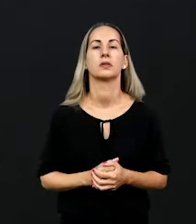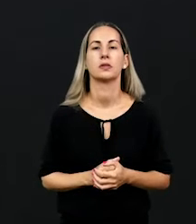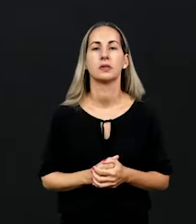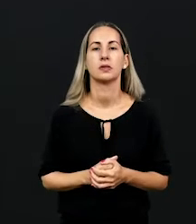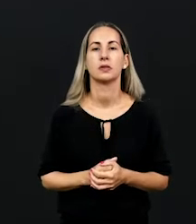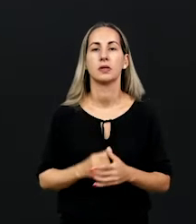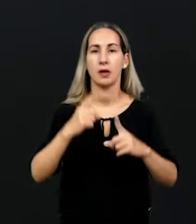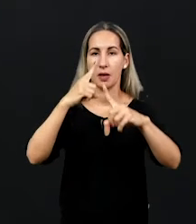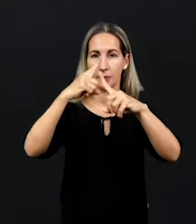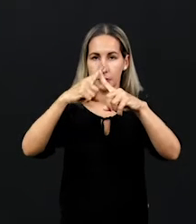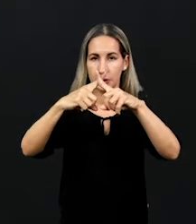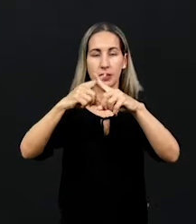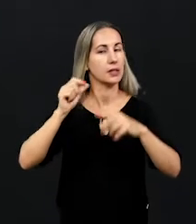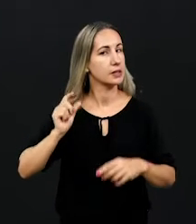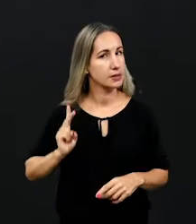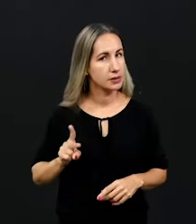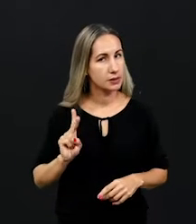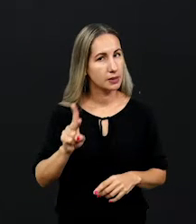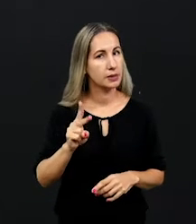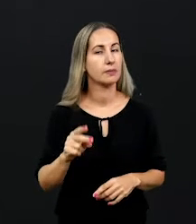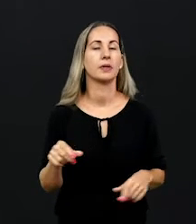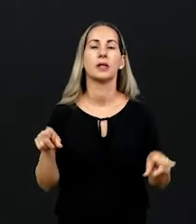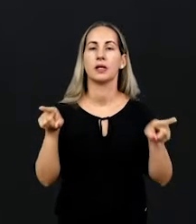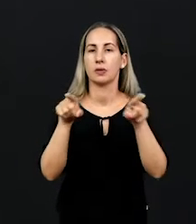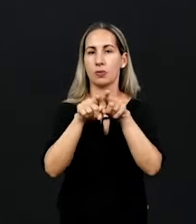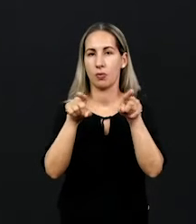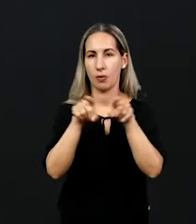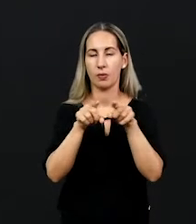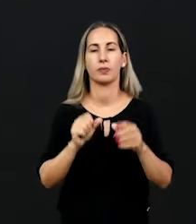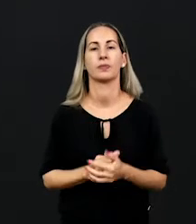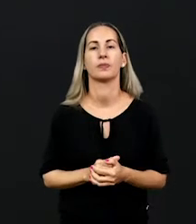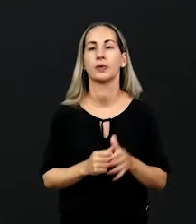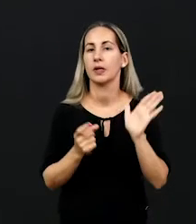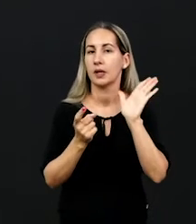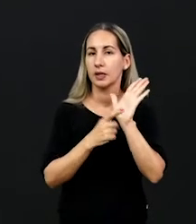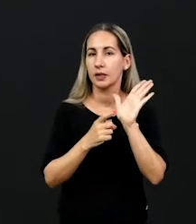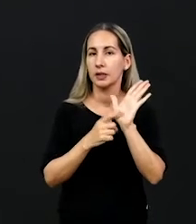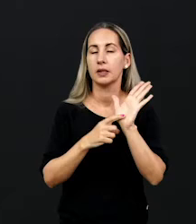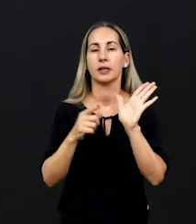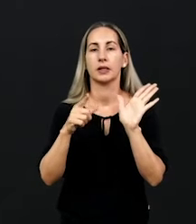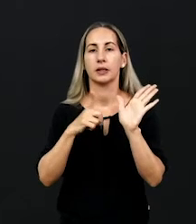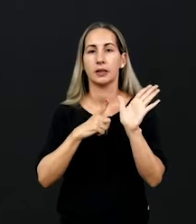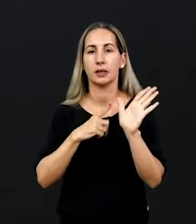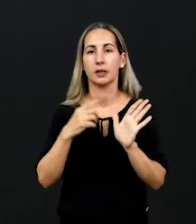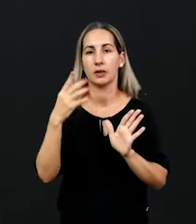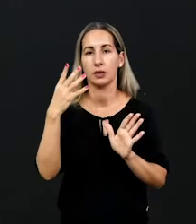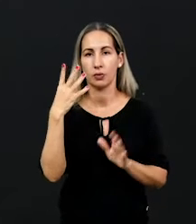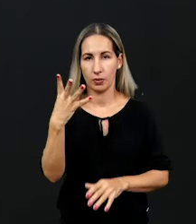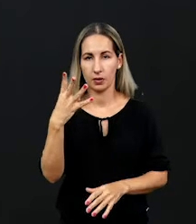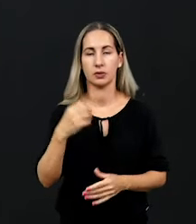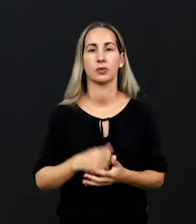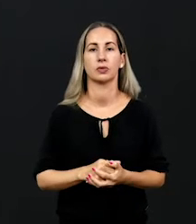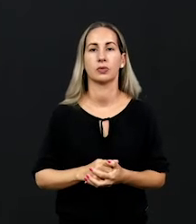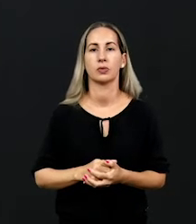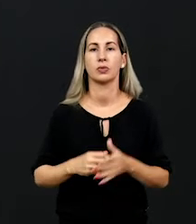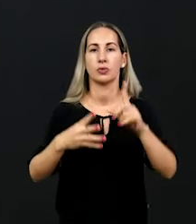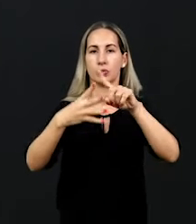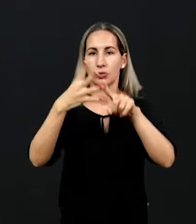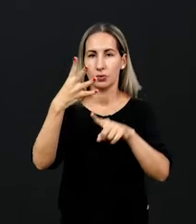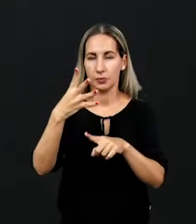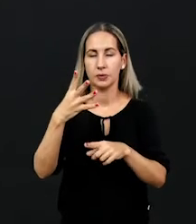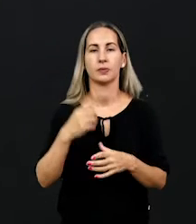a multiplicação sempre é a mesma. Aqui nesse caso nós temos então 4 elementos, né? Uma quantidade